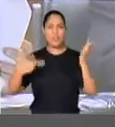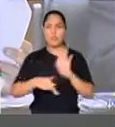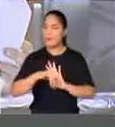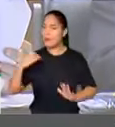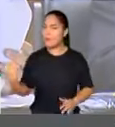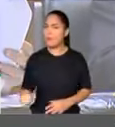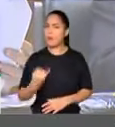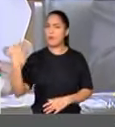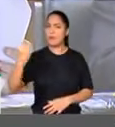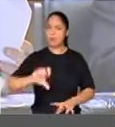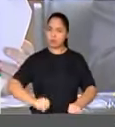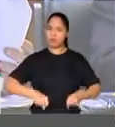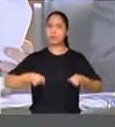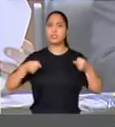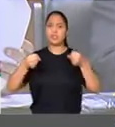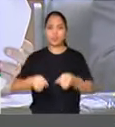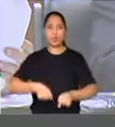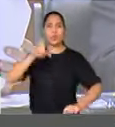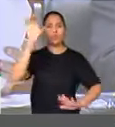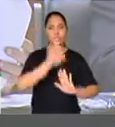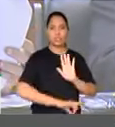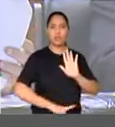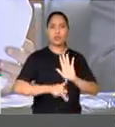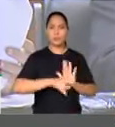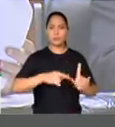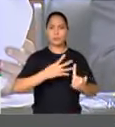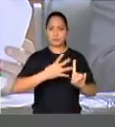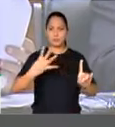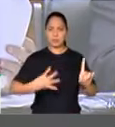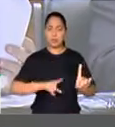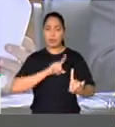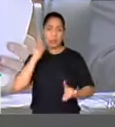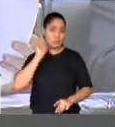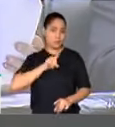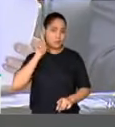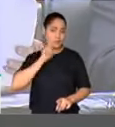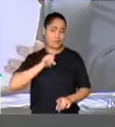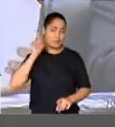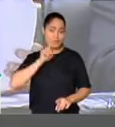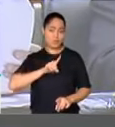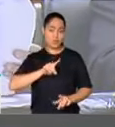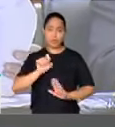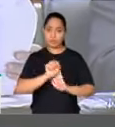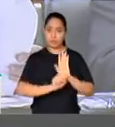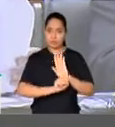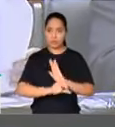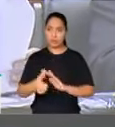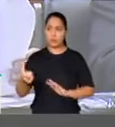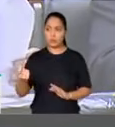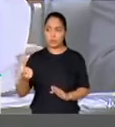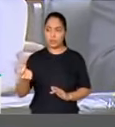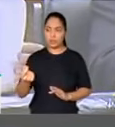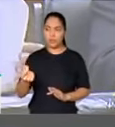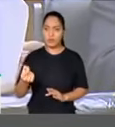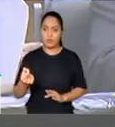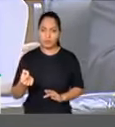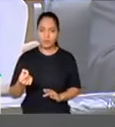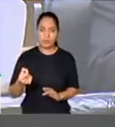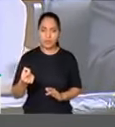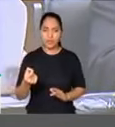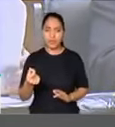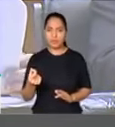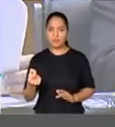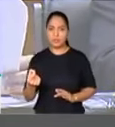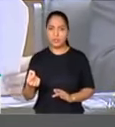do movimento de luta pelos direitos LGBTQ dos Estados Unidos no século XX. Com repercussão internacional,